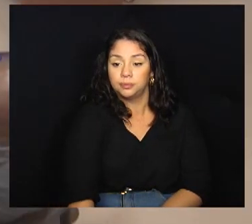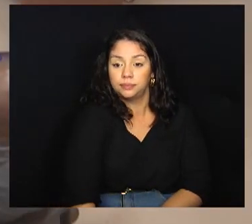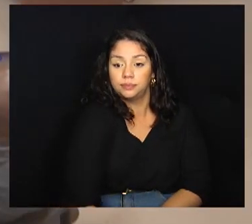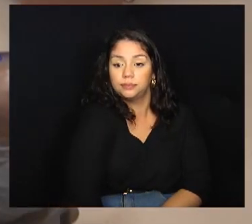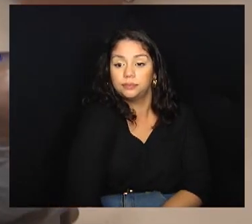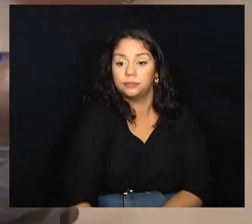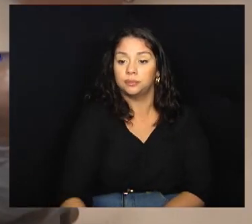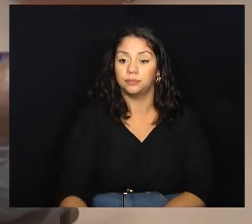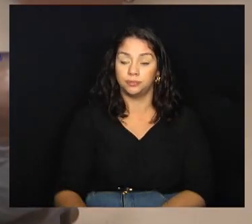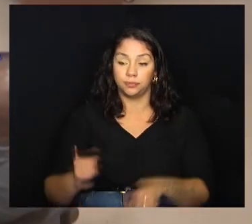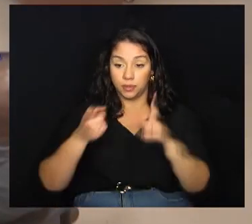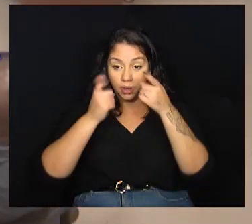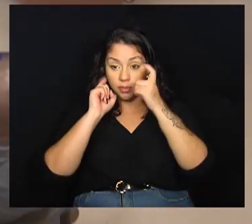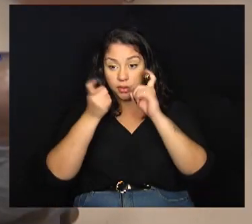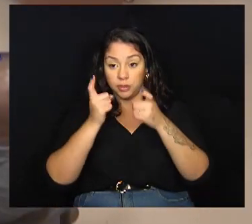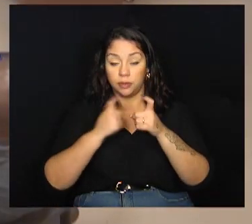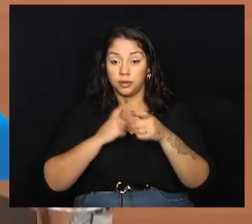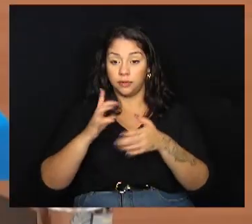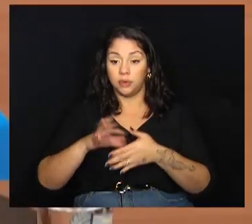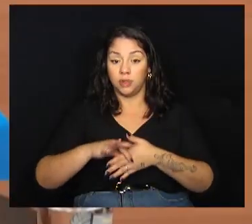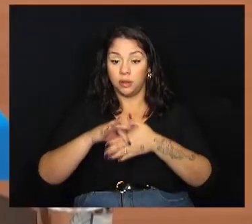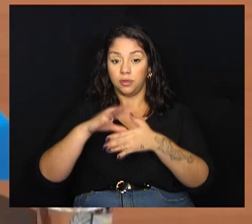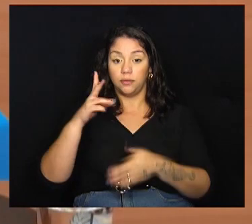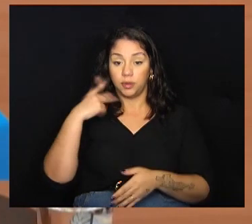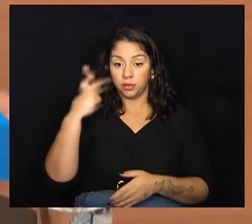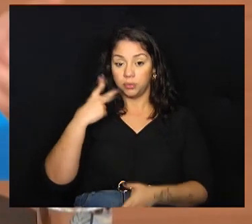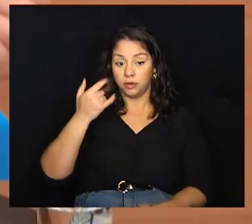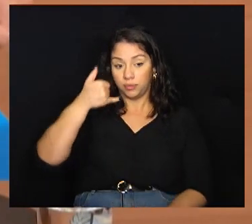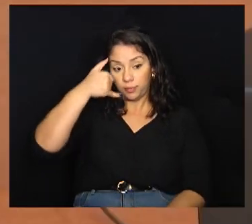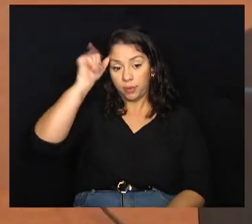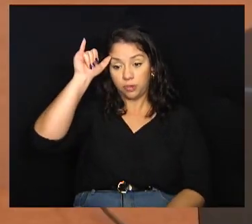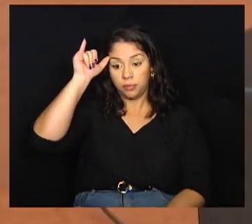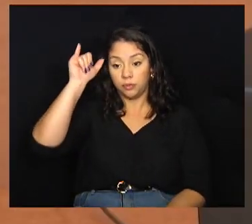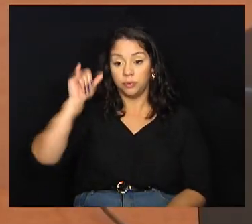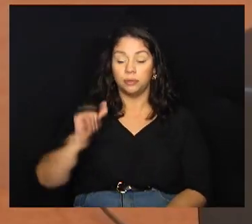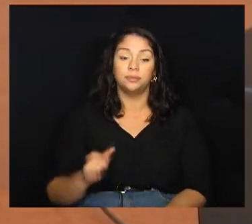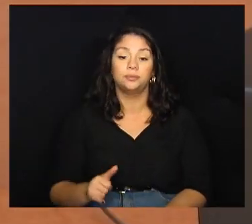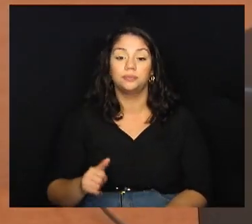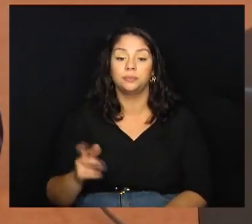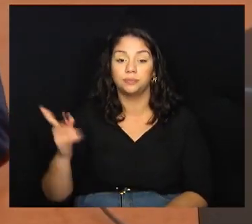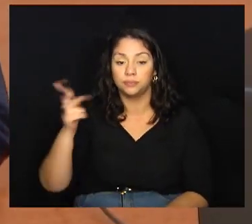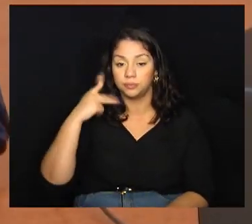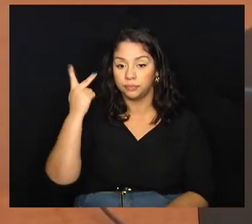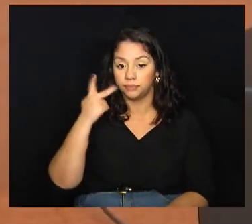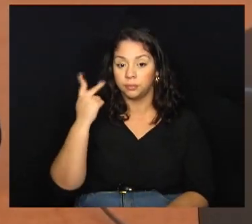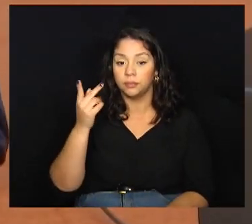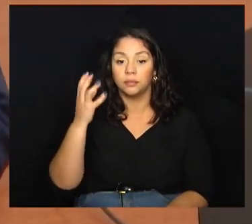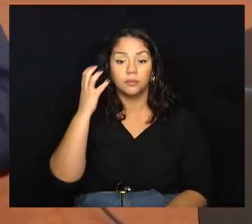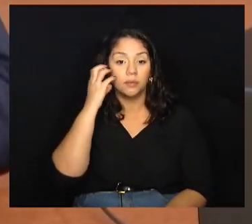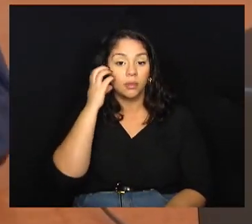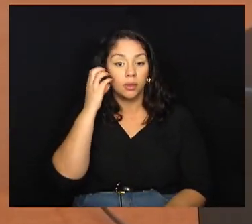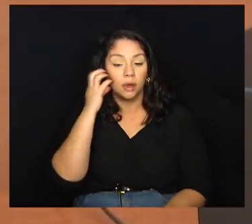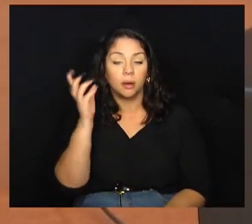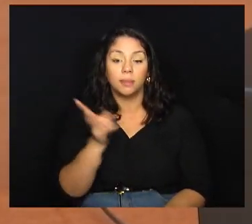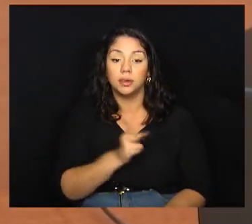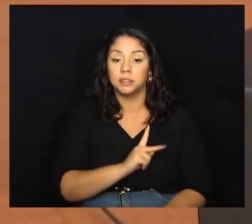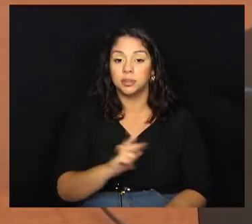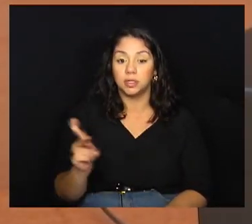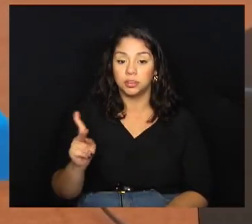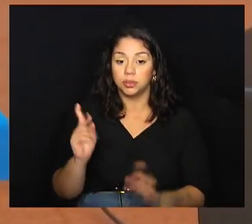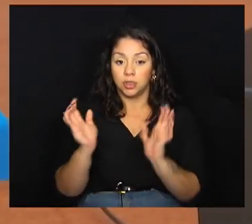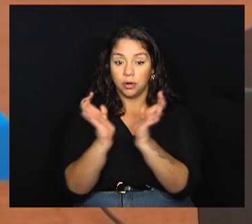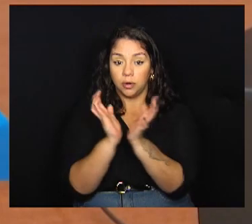A reunião foi comandada pelo vereador Paulo Búfalo. O parlamentar Igor Diego, presidente da